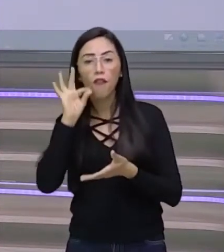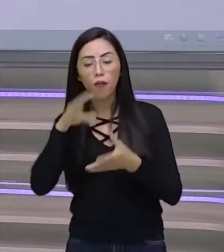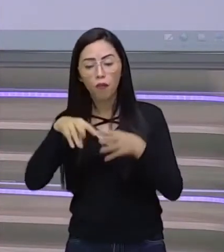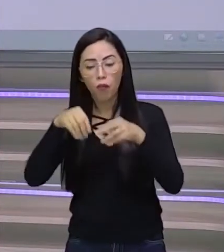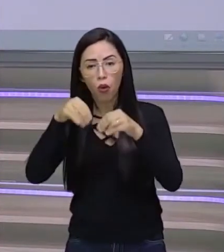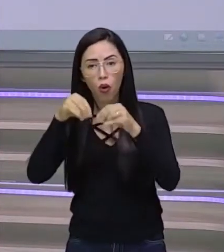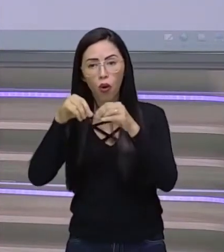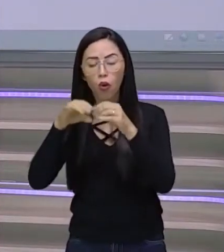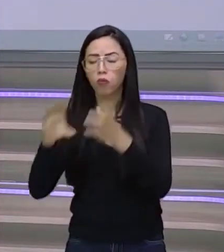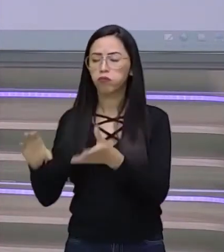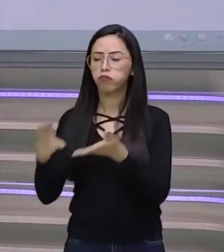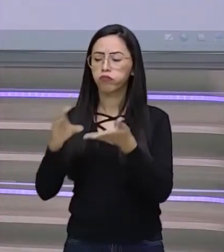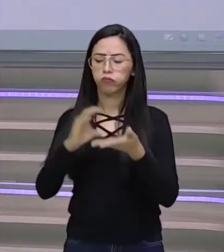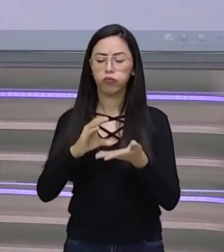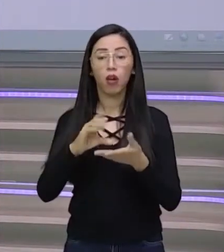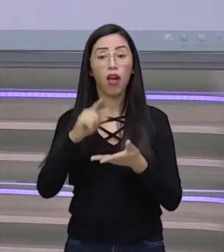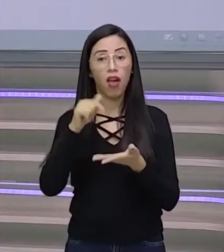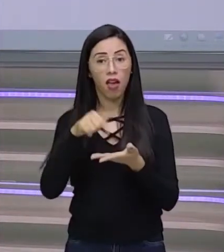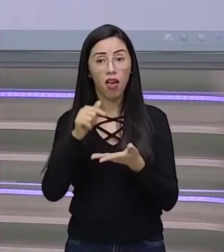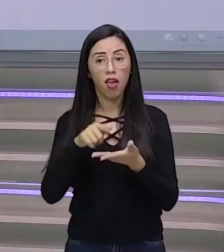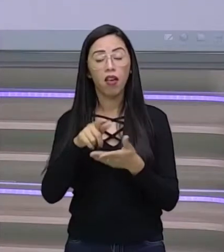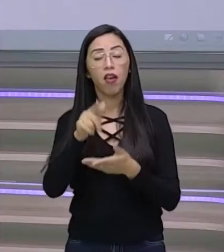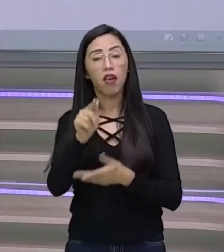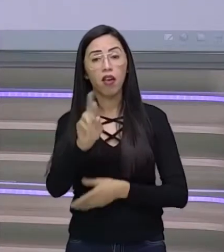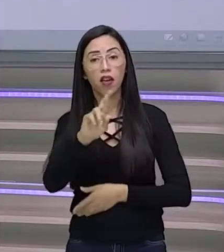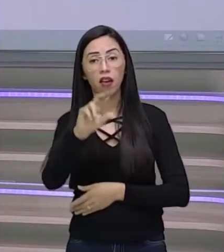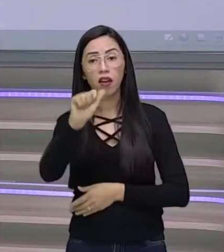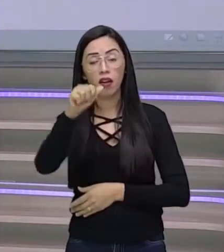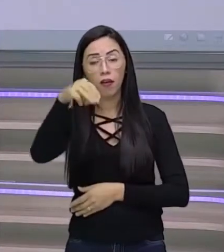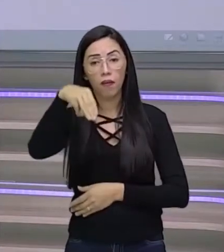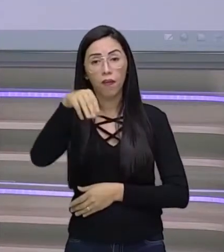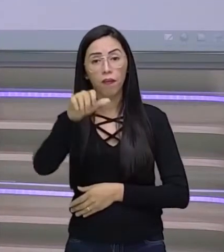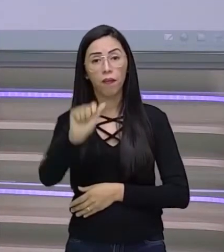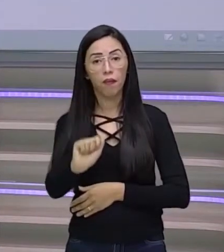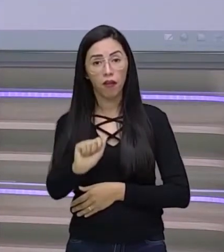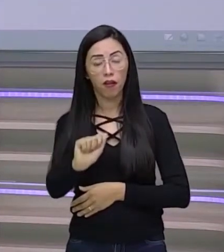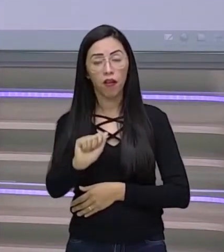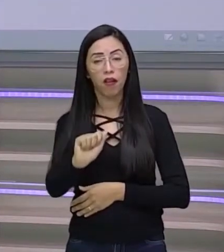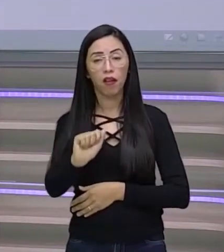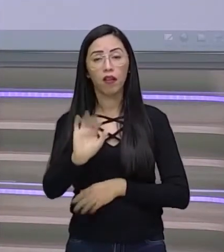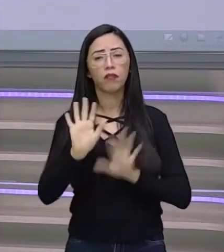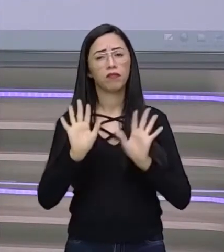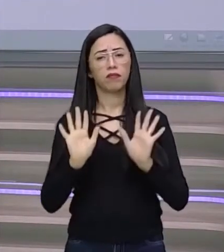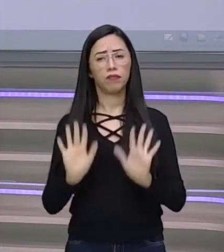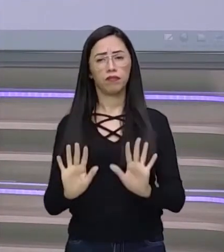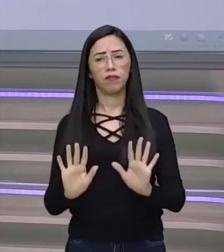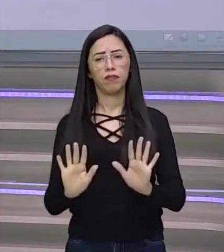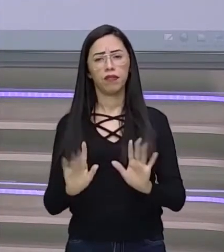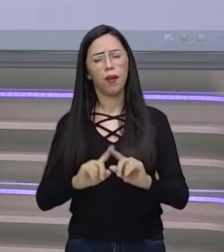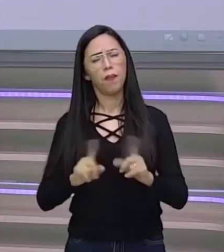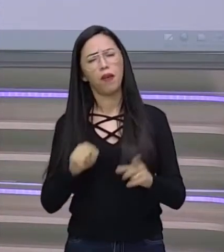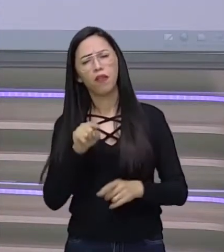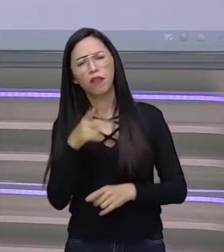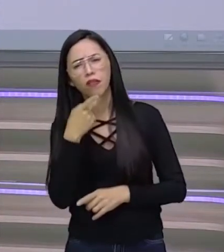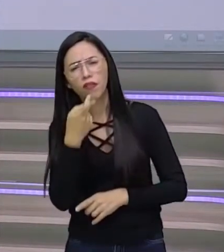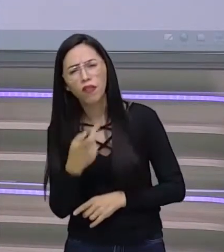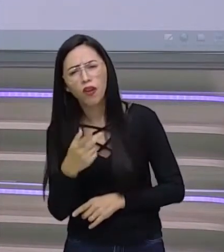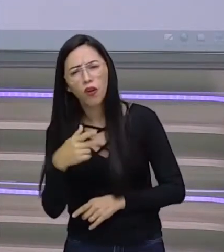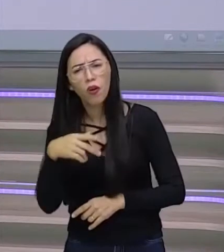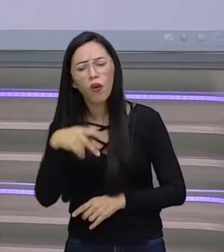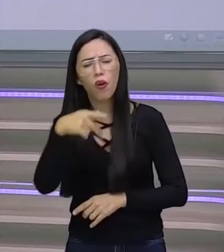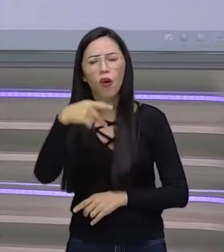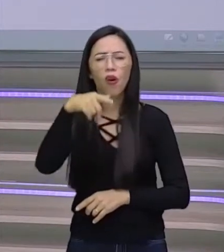arroz. Isso é o quê? Grama. Grama. Mas a professora falou, professora, quilo. Mas o quilo